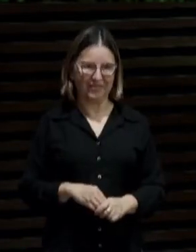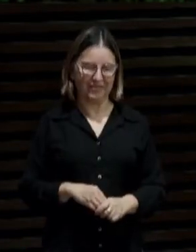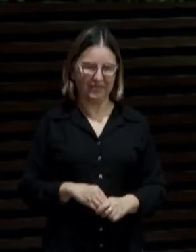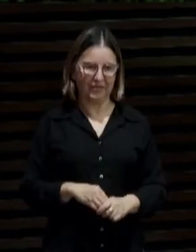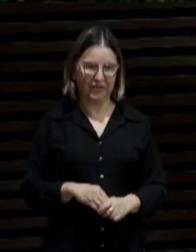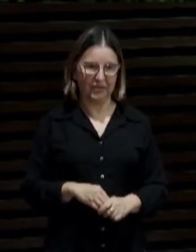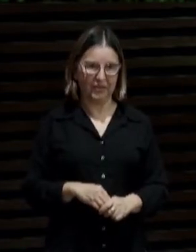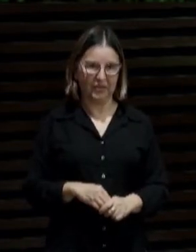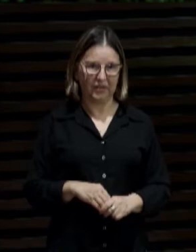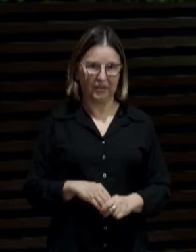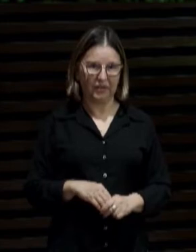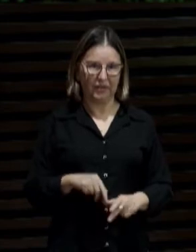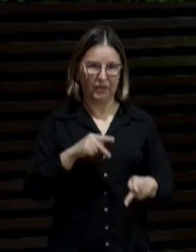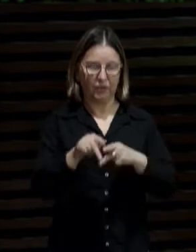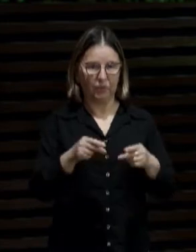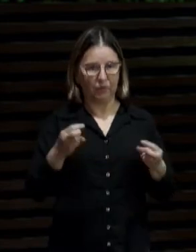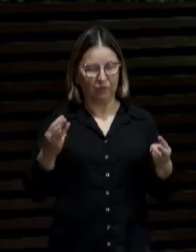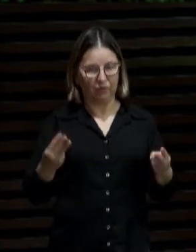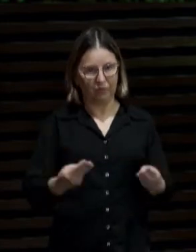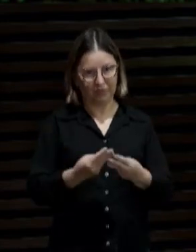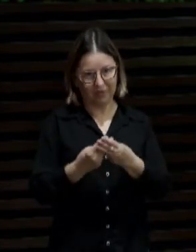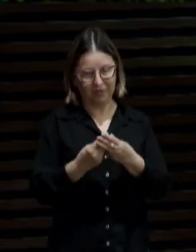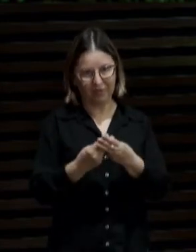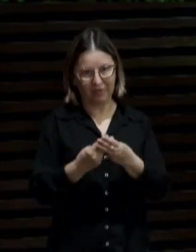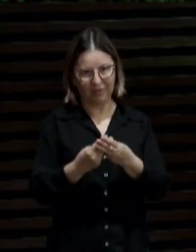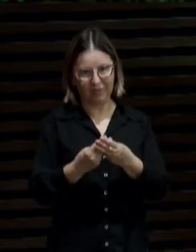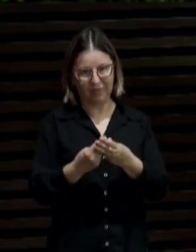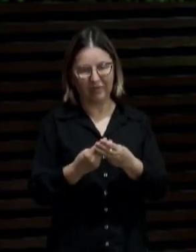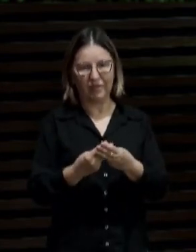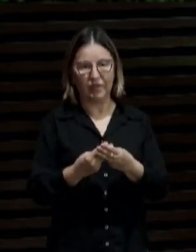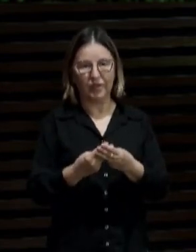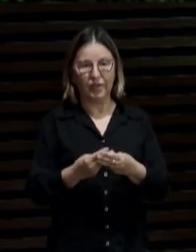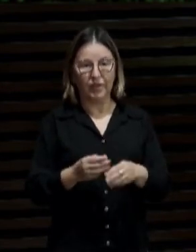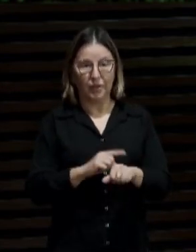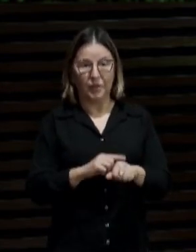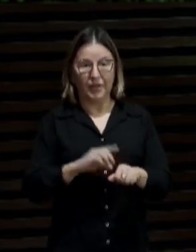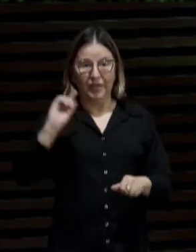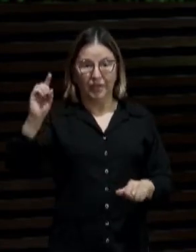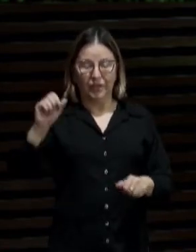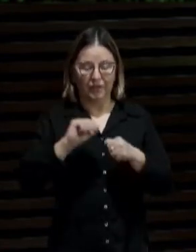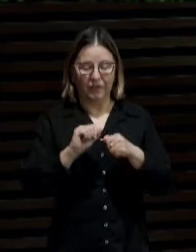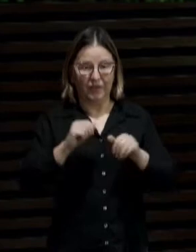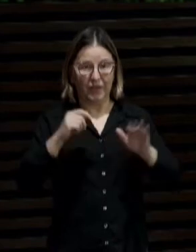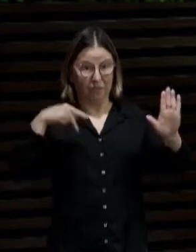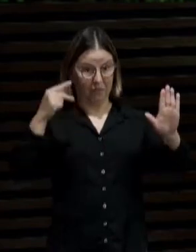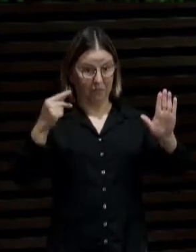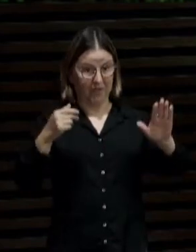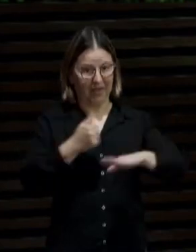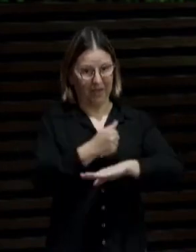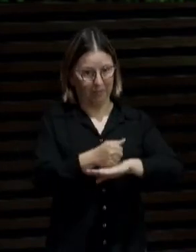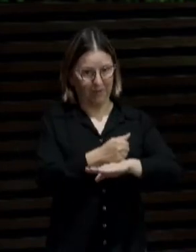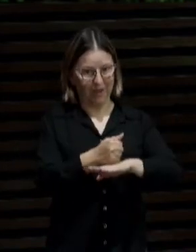Os judeus criam que em Gênesis 12, quando Deus faz a promessa a Abraão de uma grande nação, é por causa